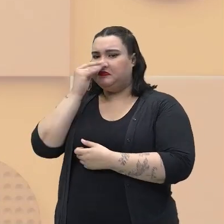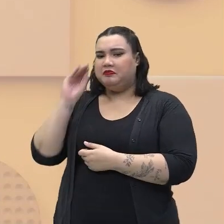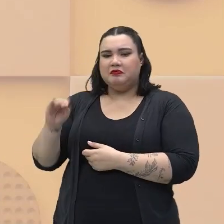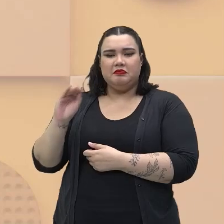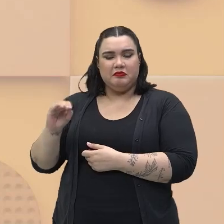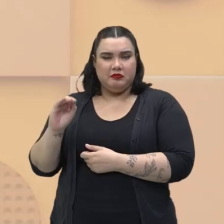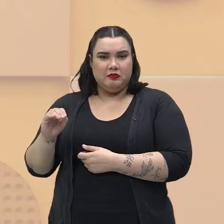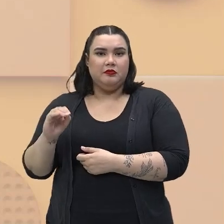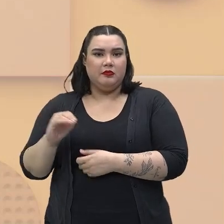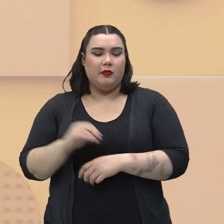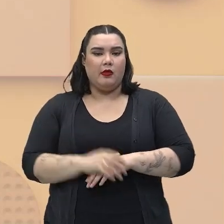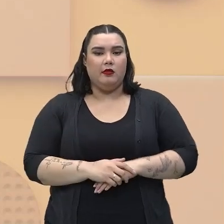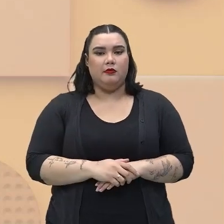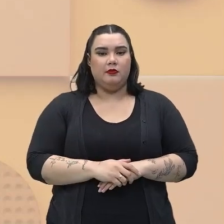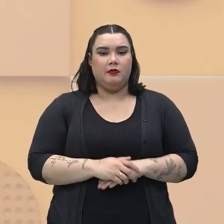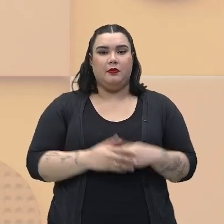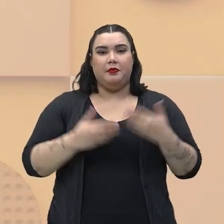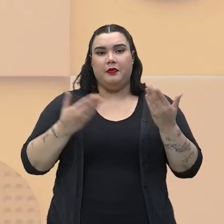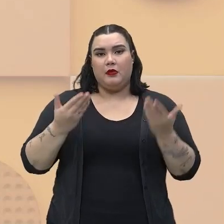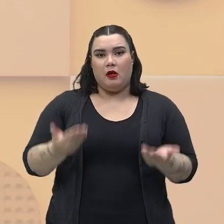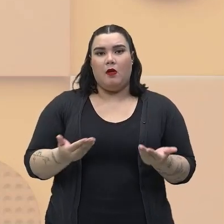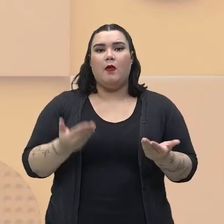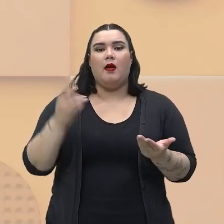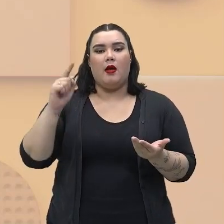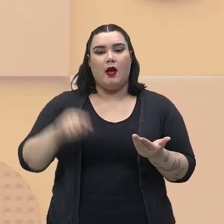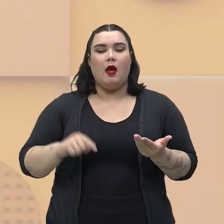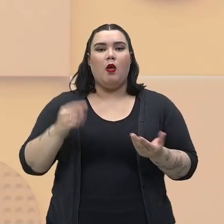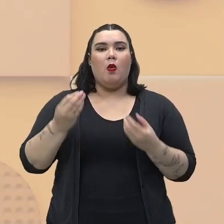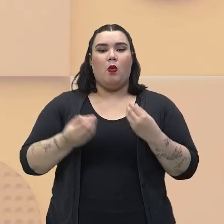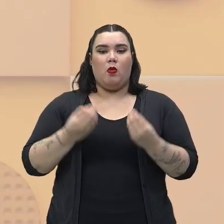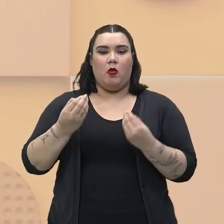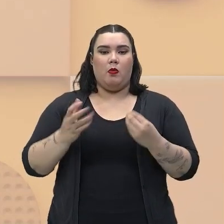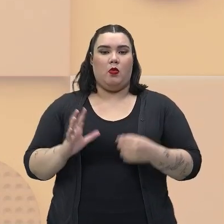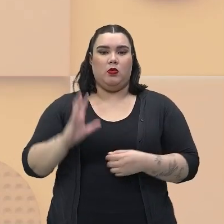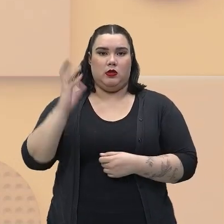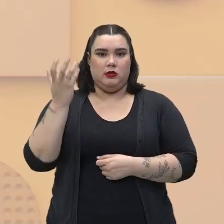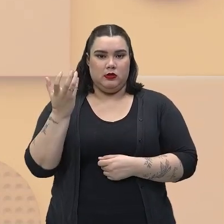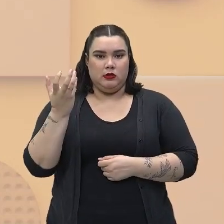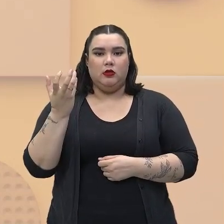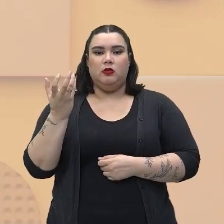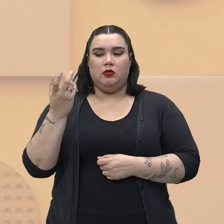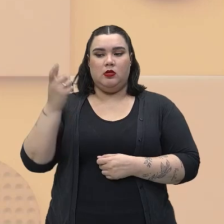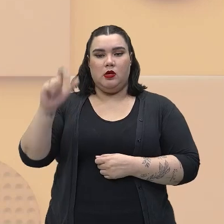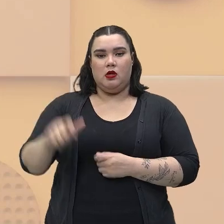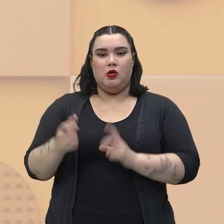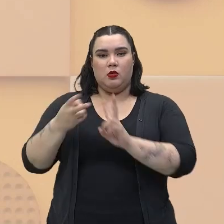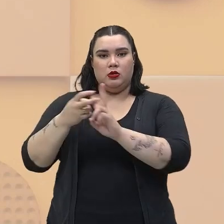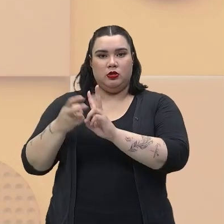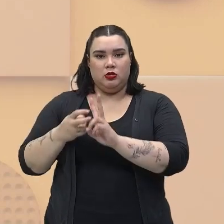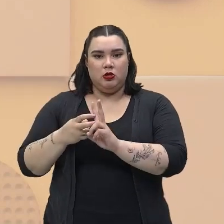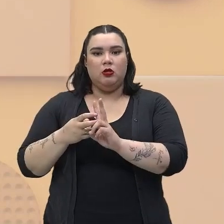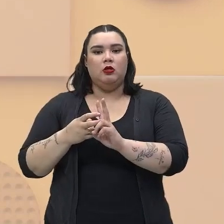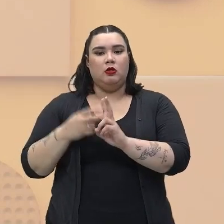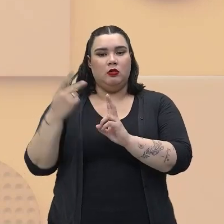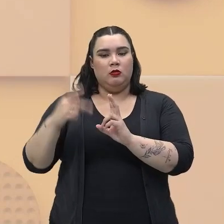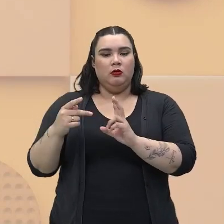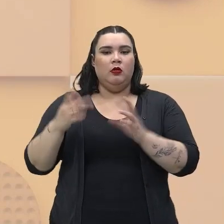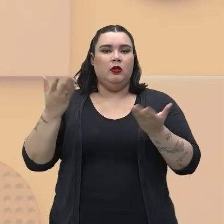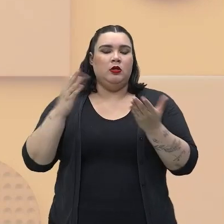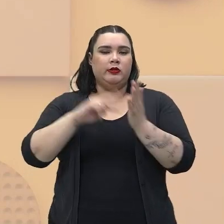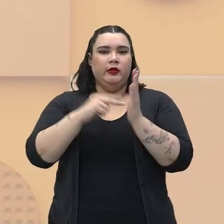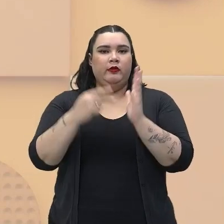eram exterminados. Então era uma das formas como se lidava nesse momento com o indígena dentro da colônia, chamadas